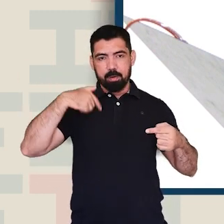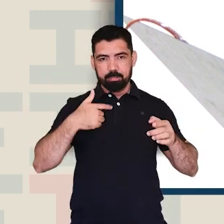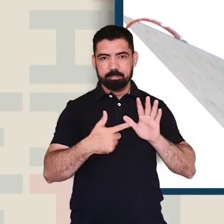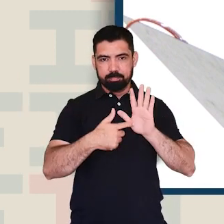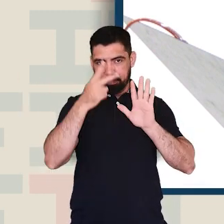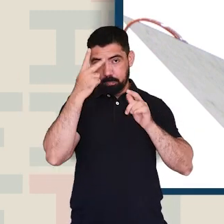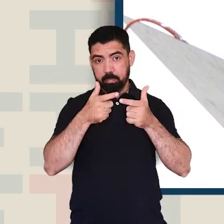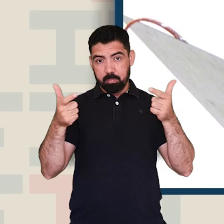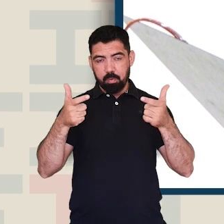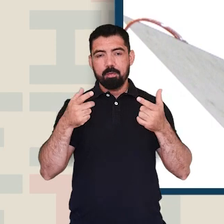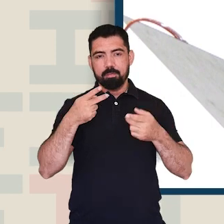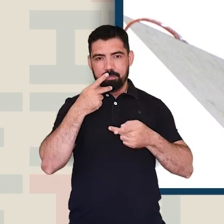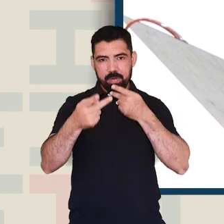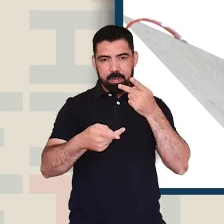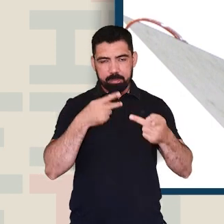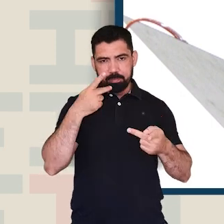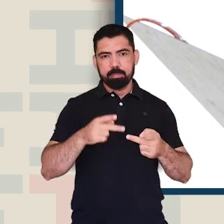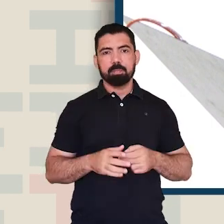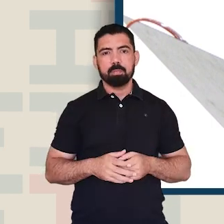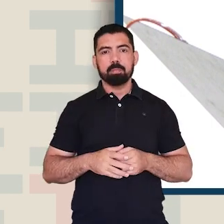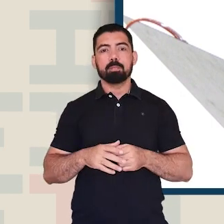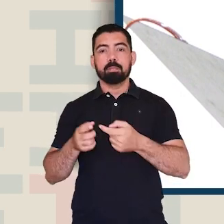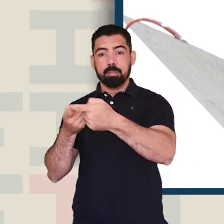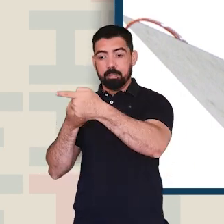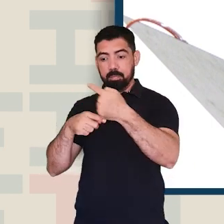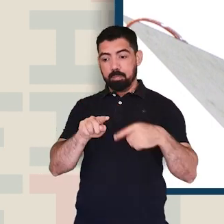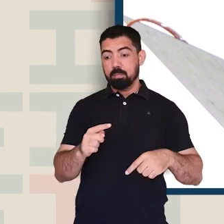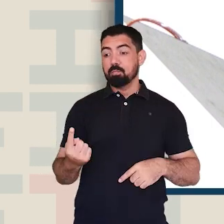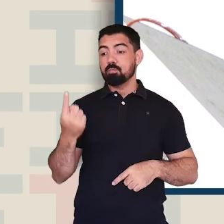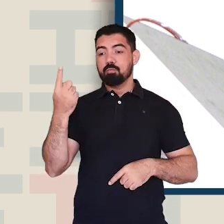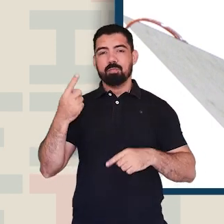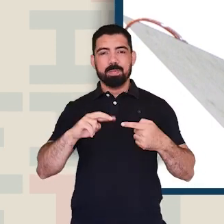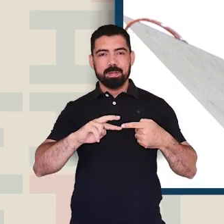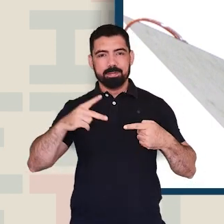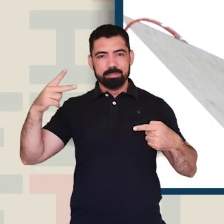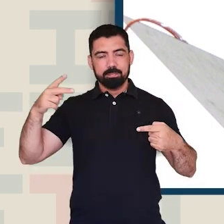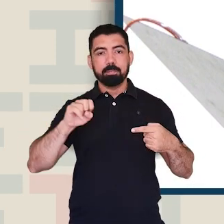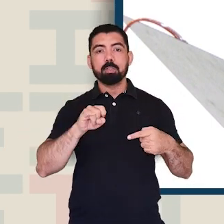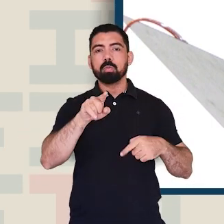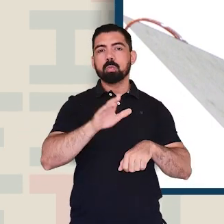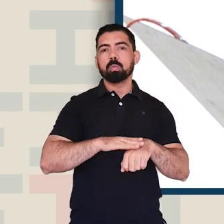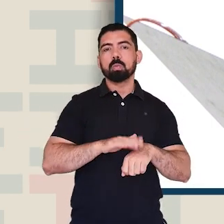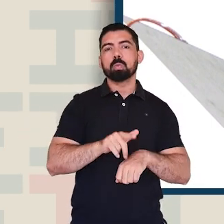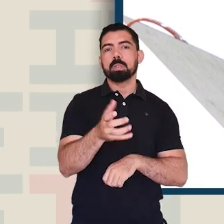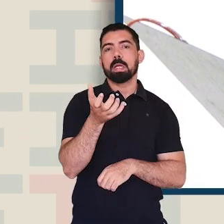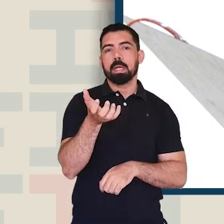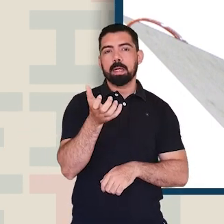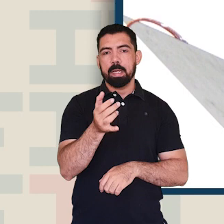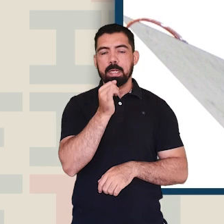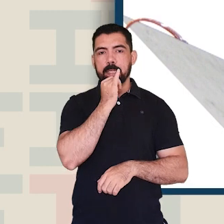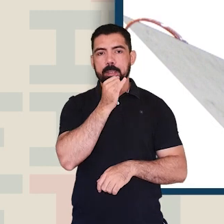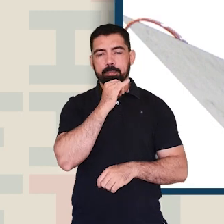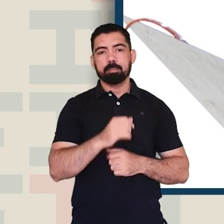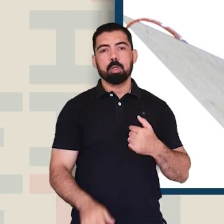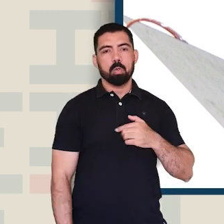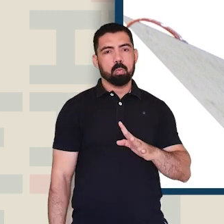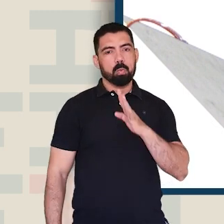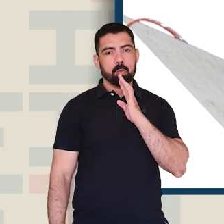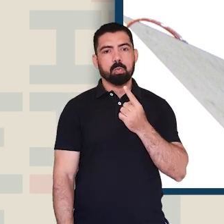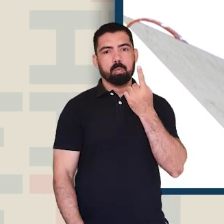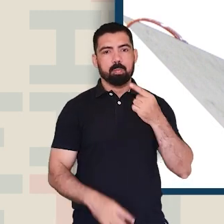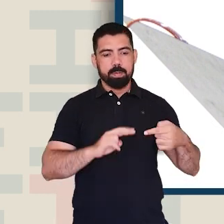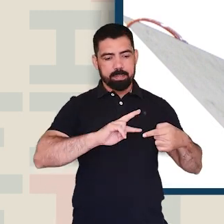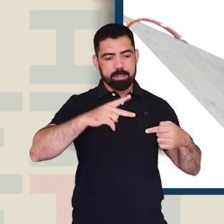que todo mundo fala, mas eles são derivados de uma escala. Então, assim, se você quer saber, por exemplo, se eu sei uma